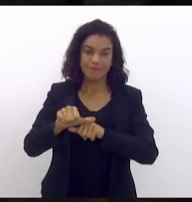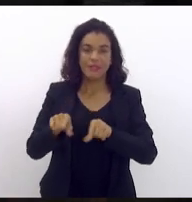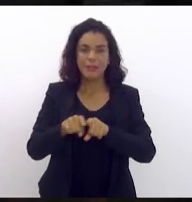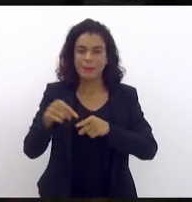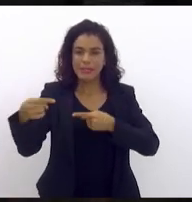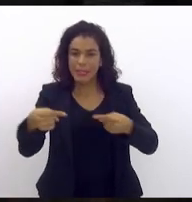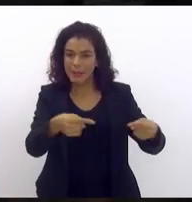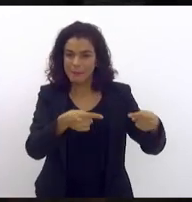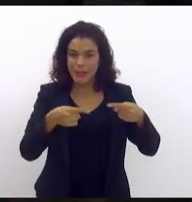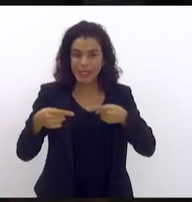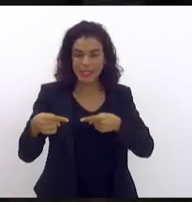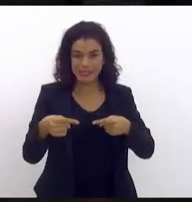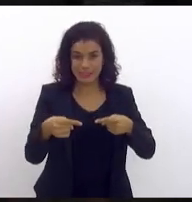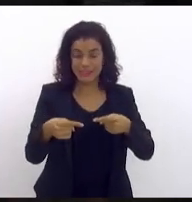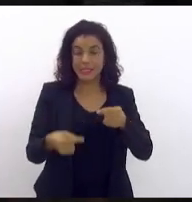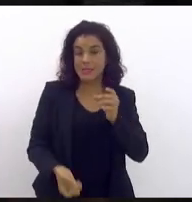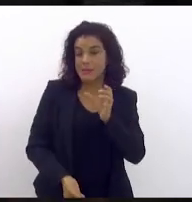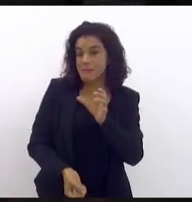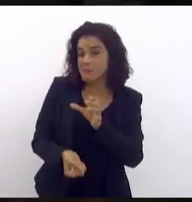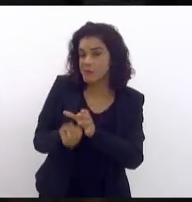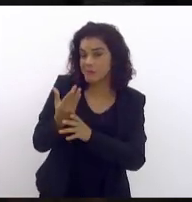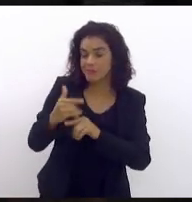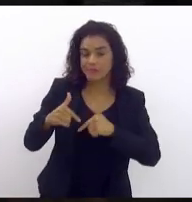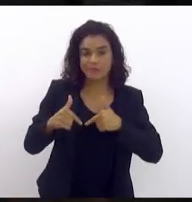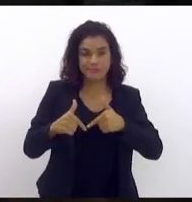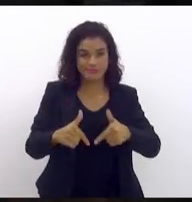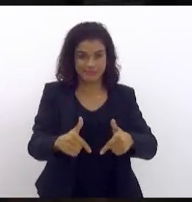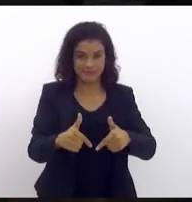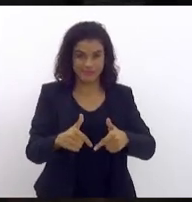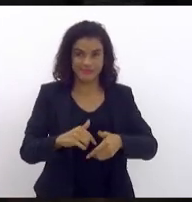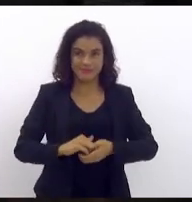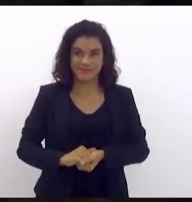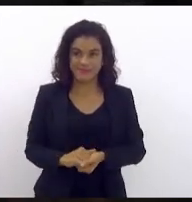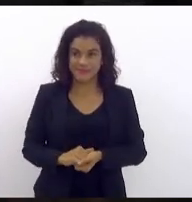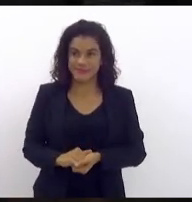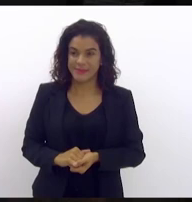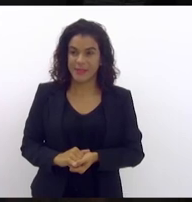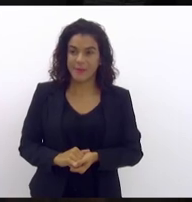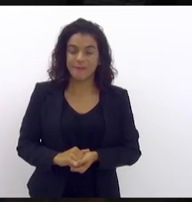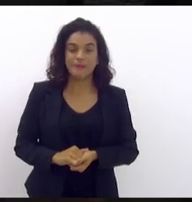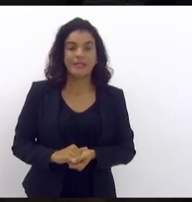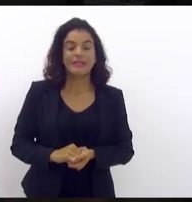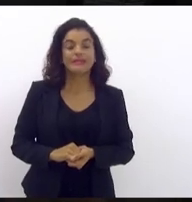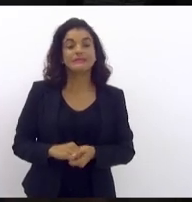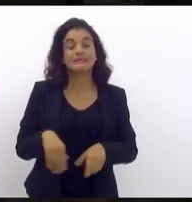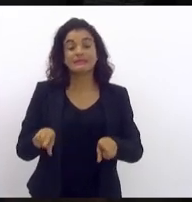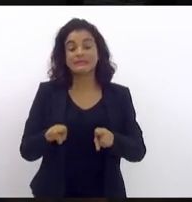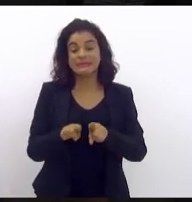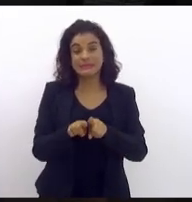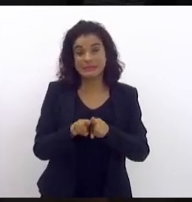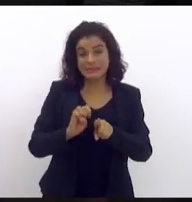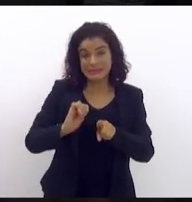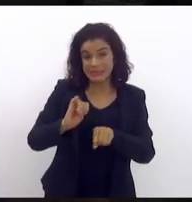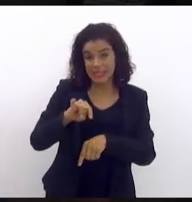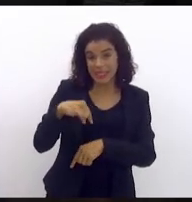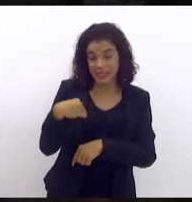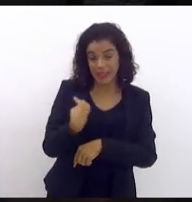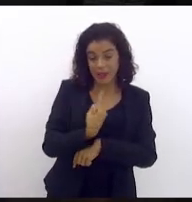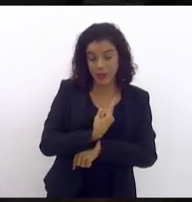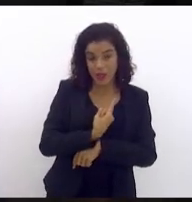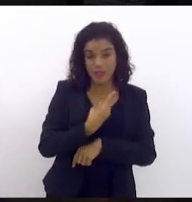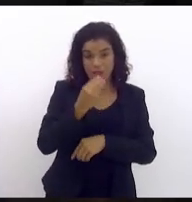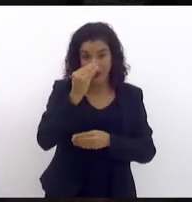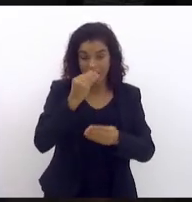estimulando surgimento de iniciativas vanguardistas se desconsiderar nossas vozes é